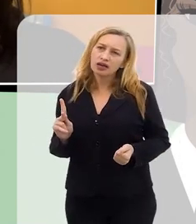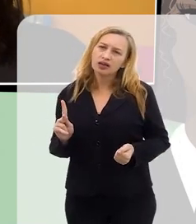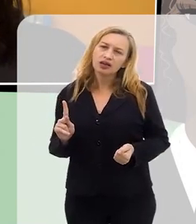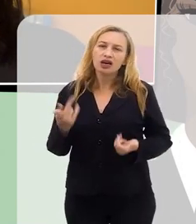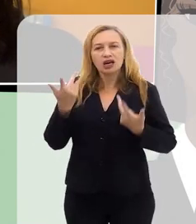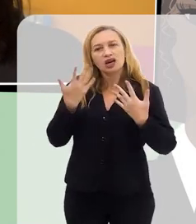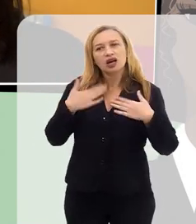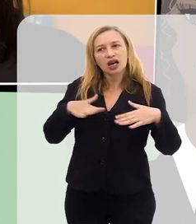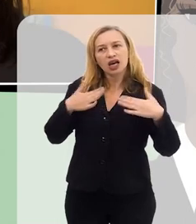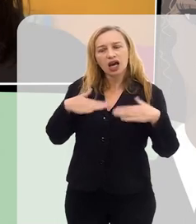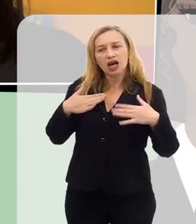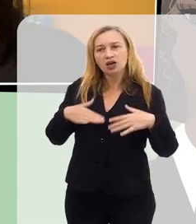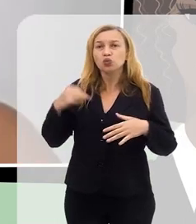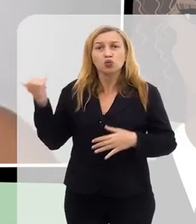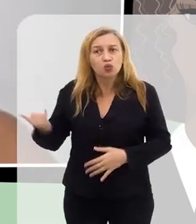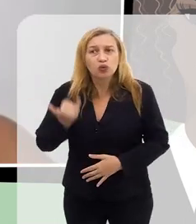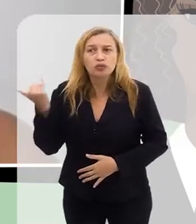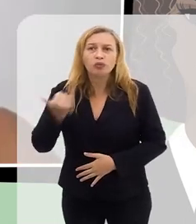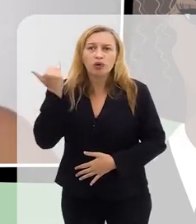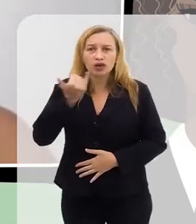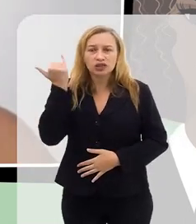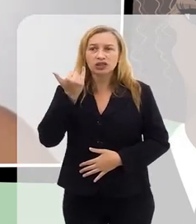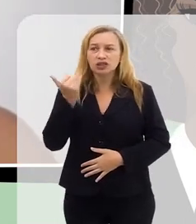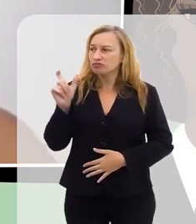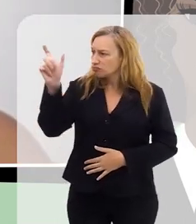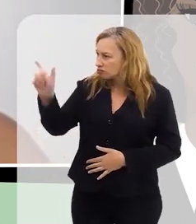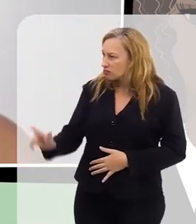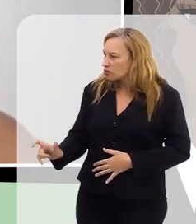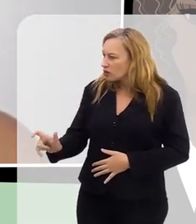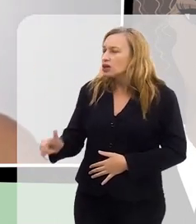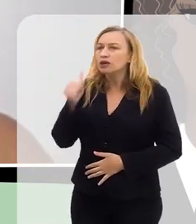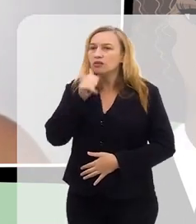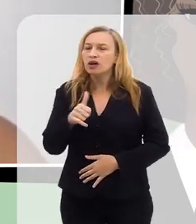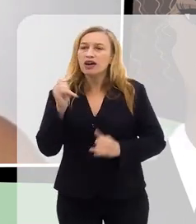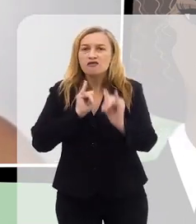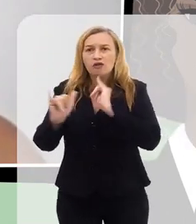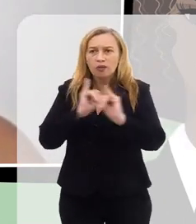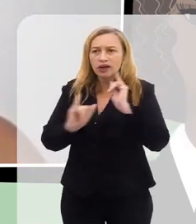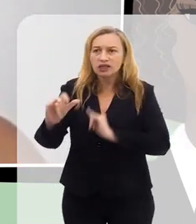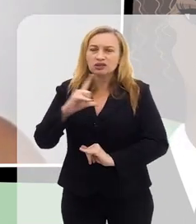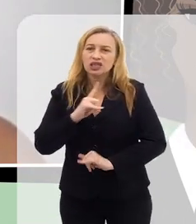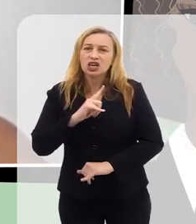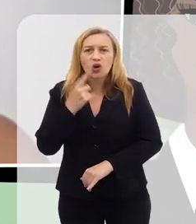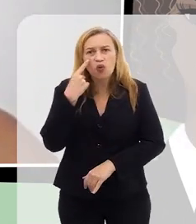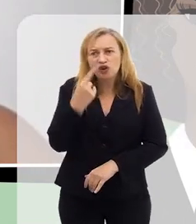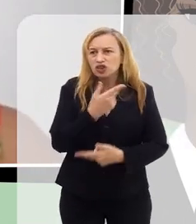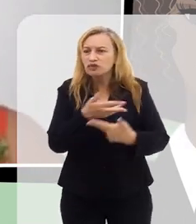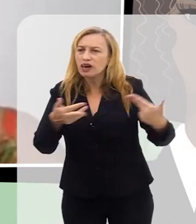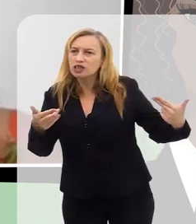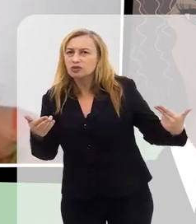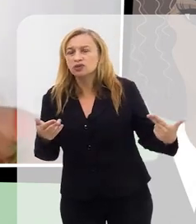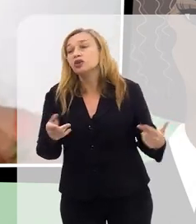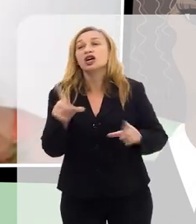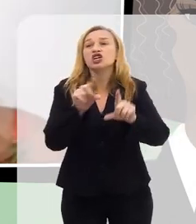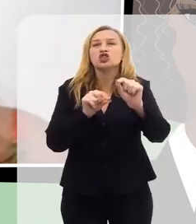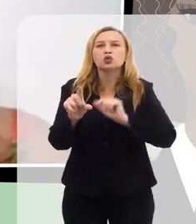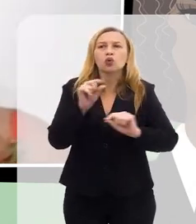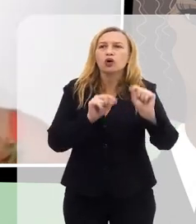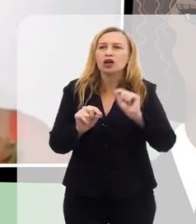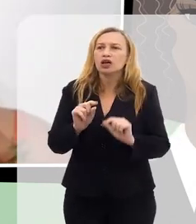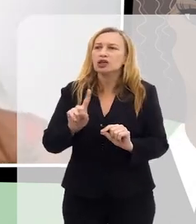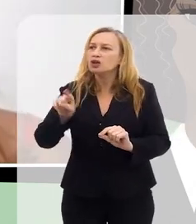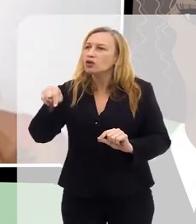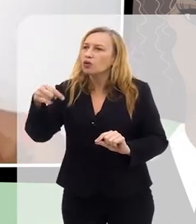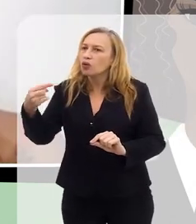ok, tranquila. O importante é que essa mulher tenha informação. Então, eu vejo muita gente